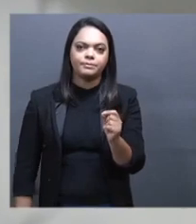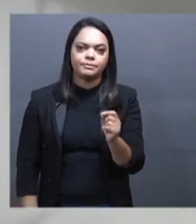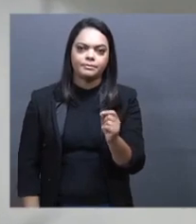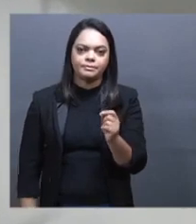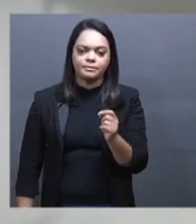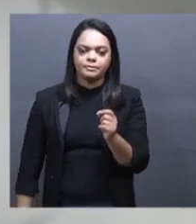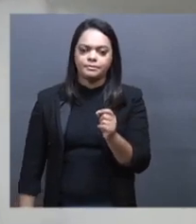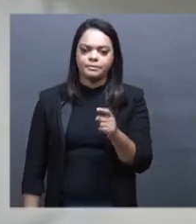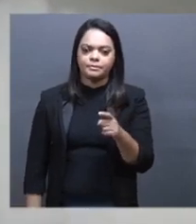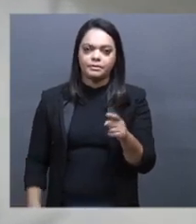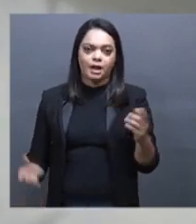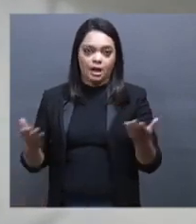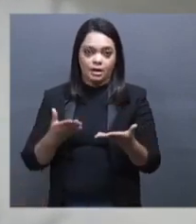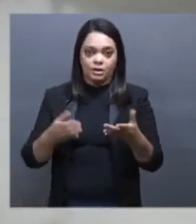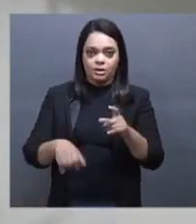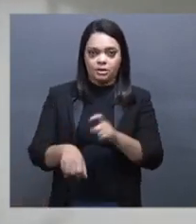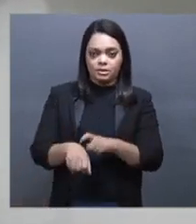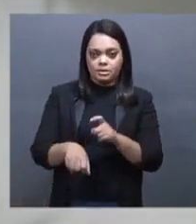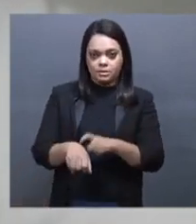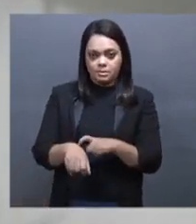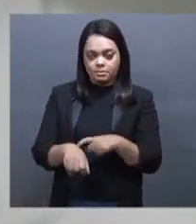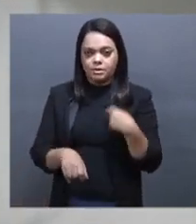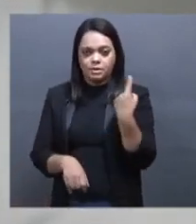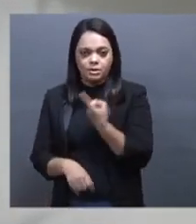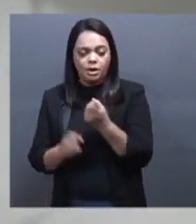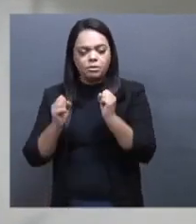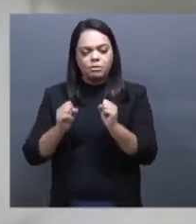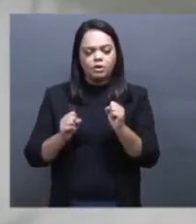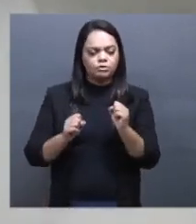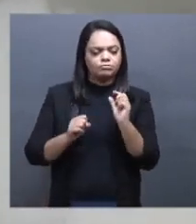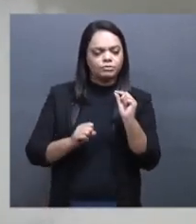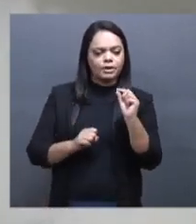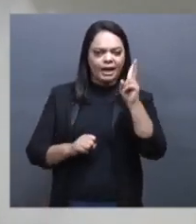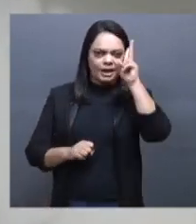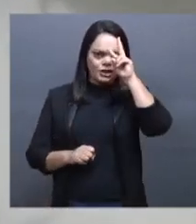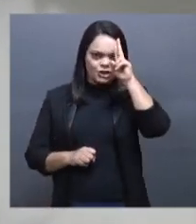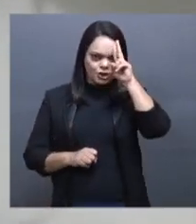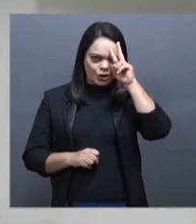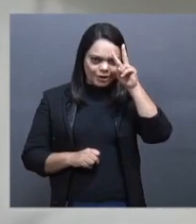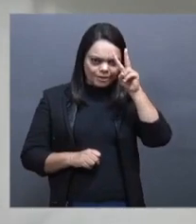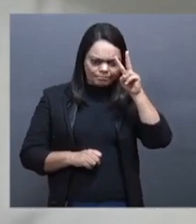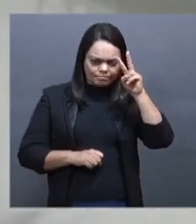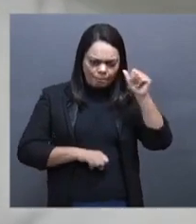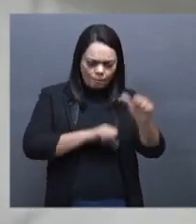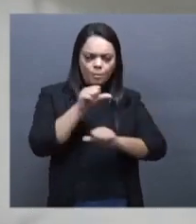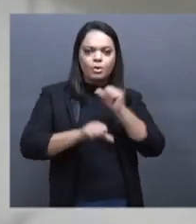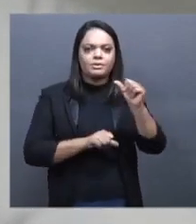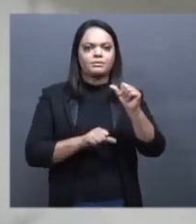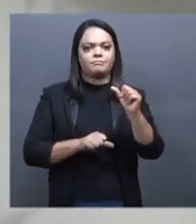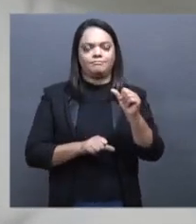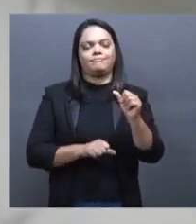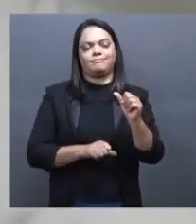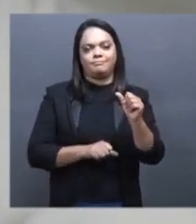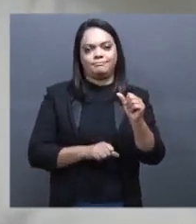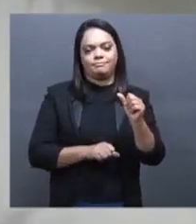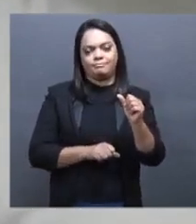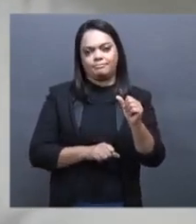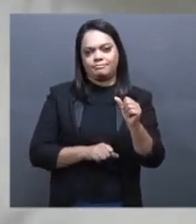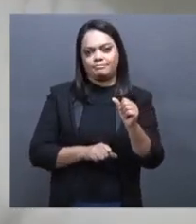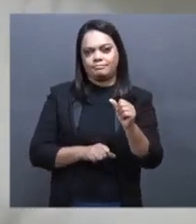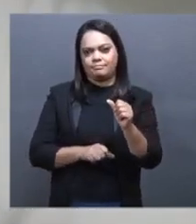a gente está no momento onde a gente pode reescrever a história e não apenas só